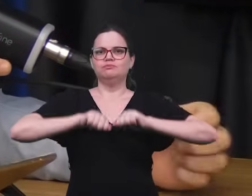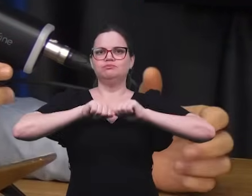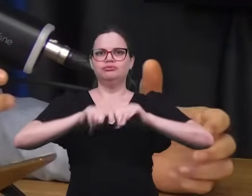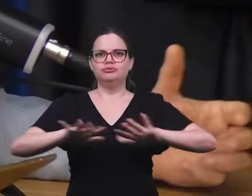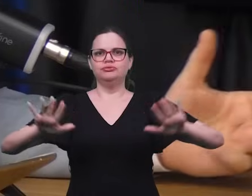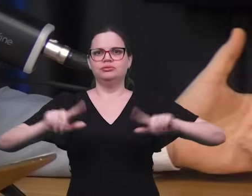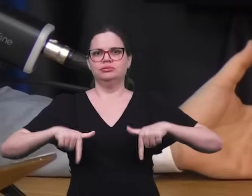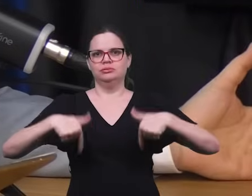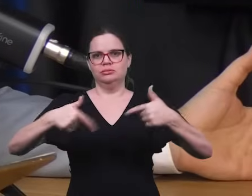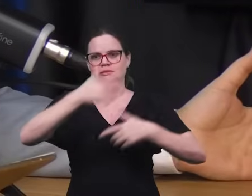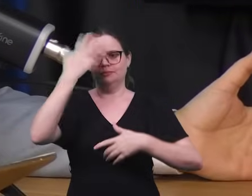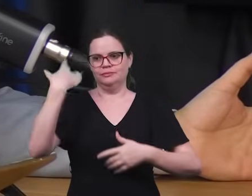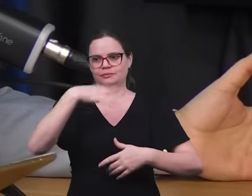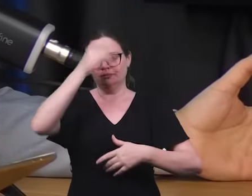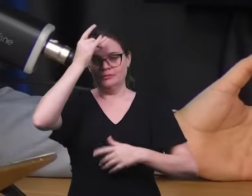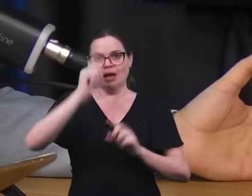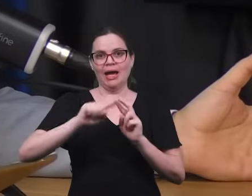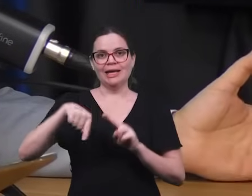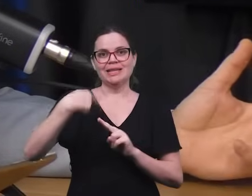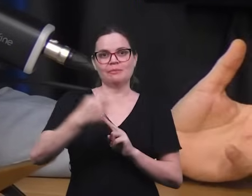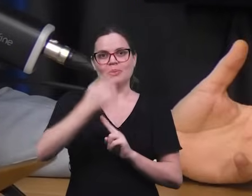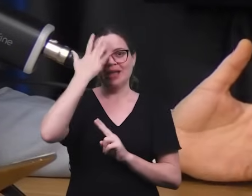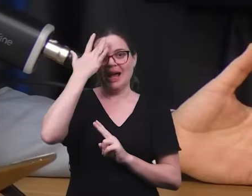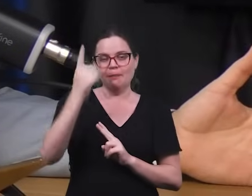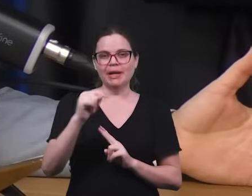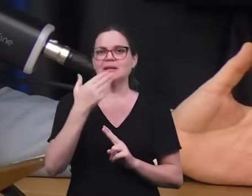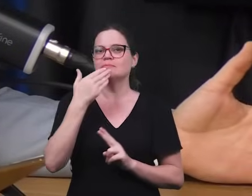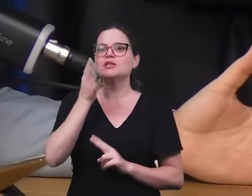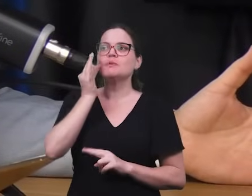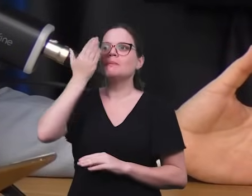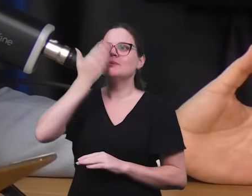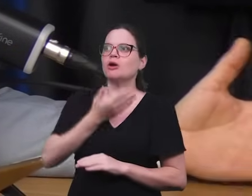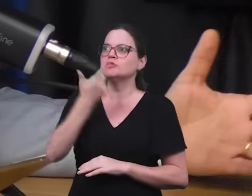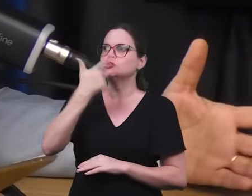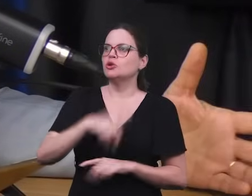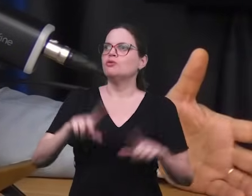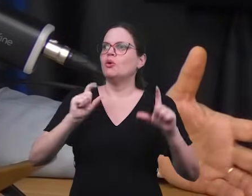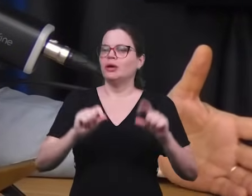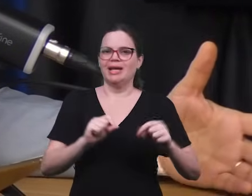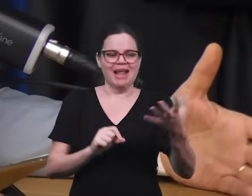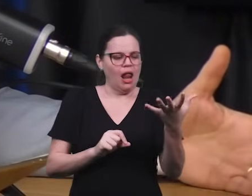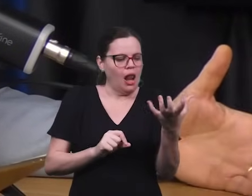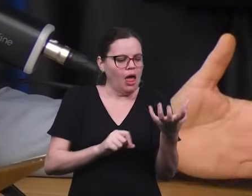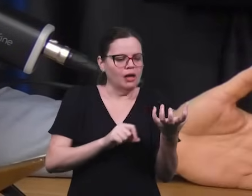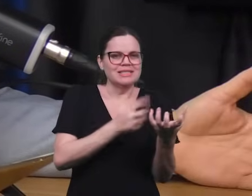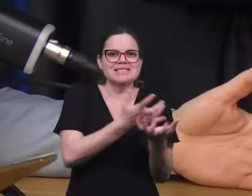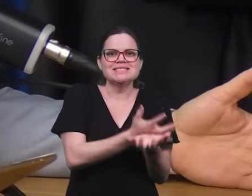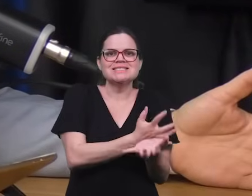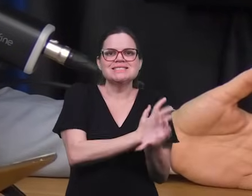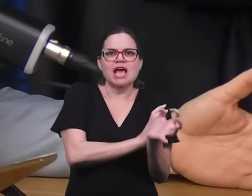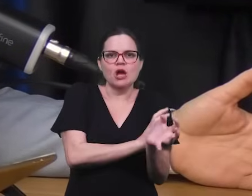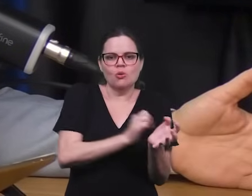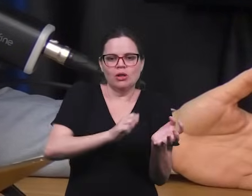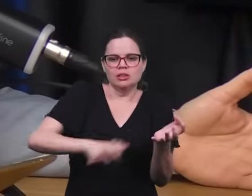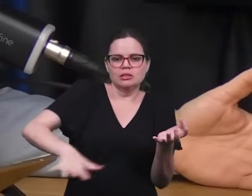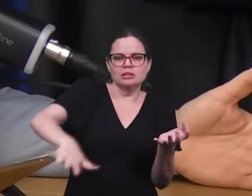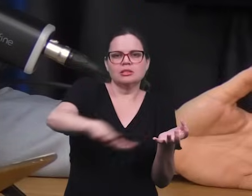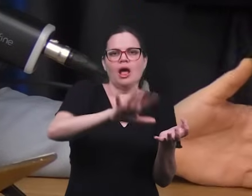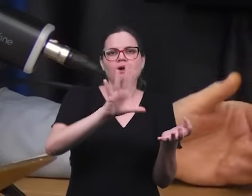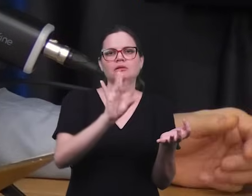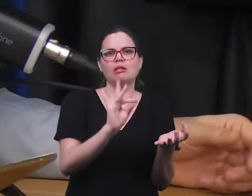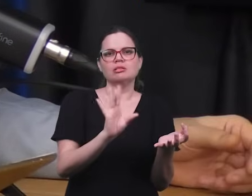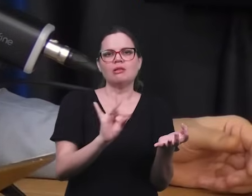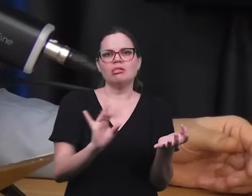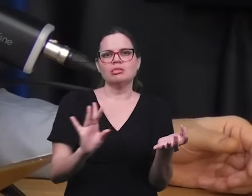estava seco e a terra orvalhada. Então a gente vê ali o derramar do Espírito Santo como resultado do sacrifício do Senhor Jesus na cruz do